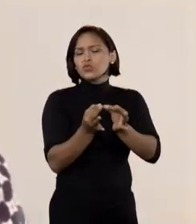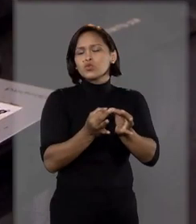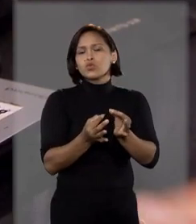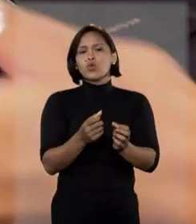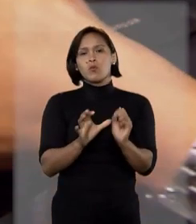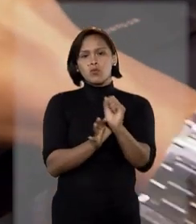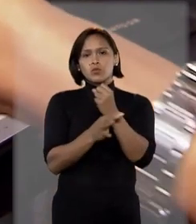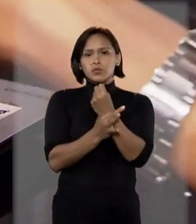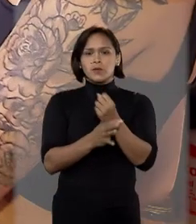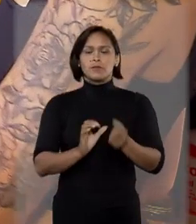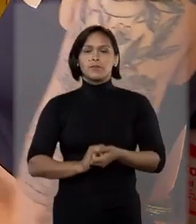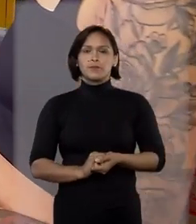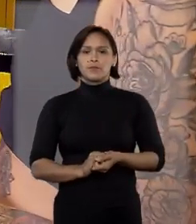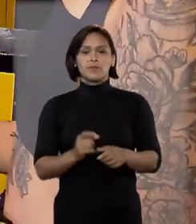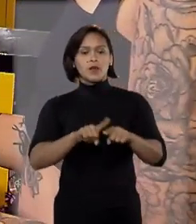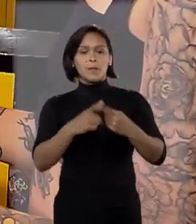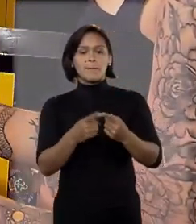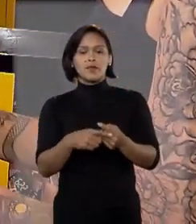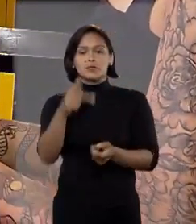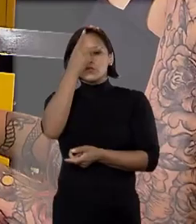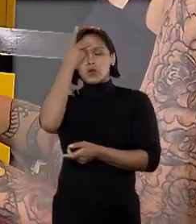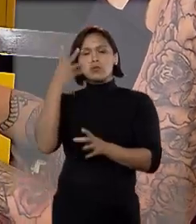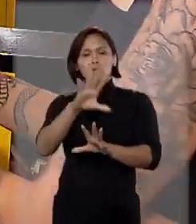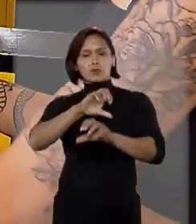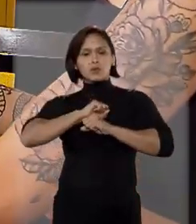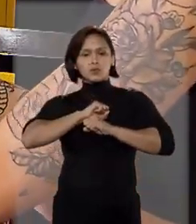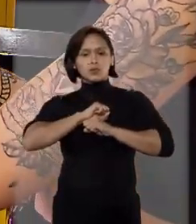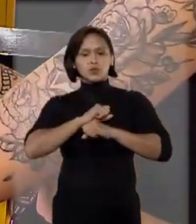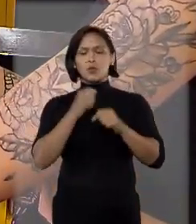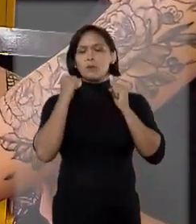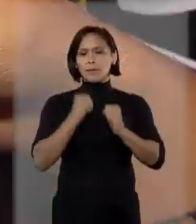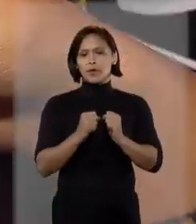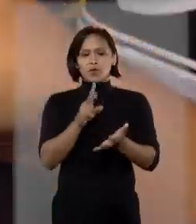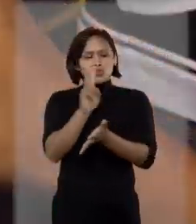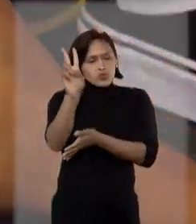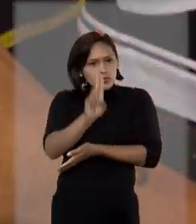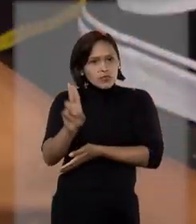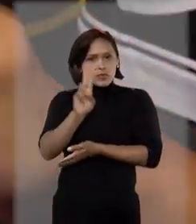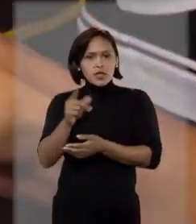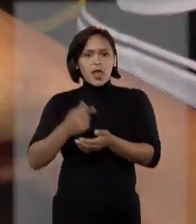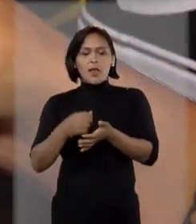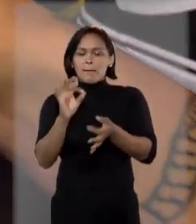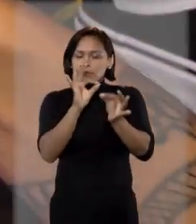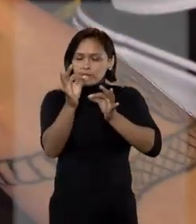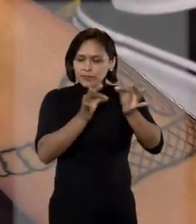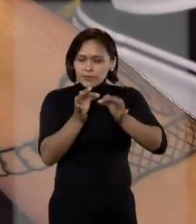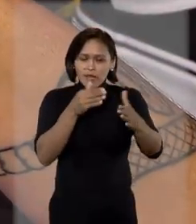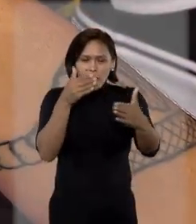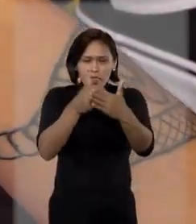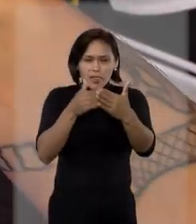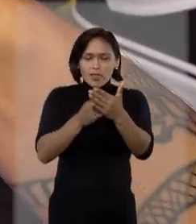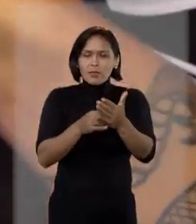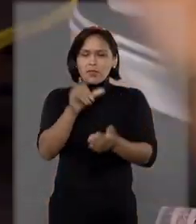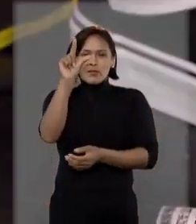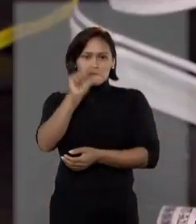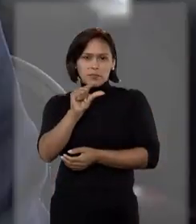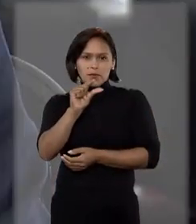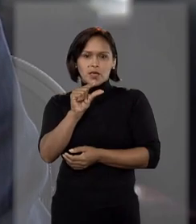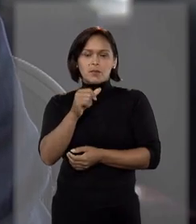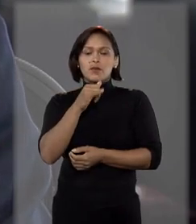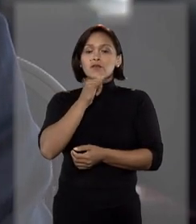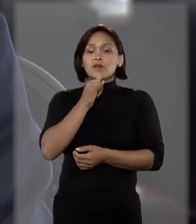de dados. E mesmo quando o consumidor autoriza o uso dos dados fornecidos, essa manipulação deve se limitar ao mínimo